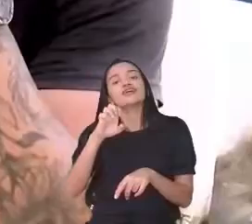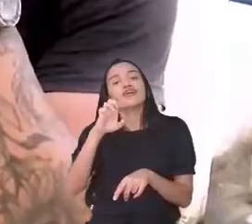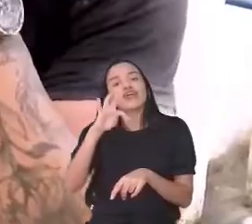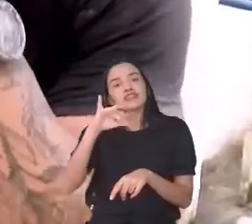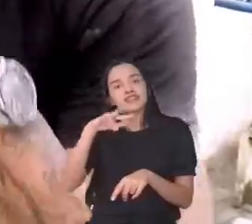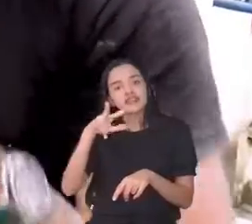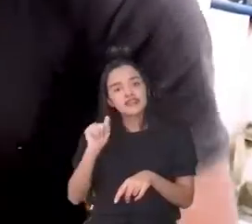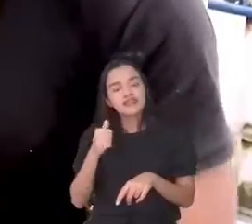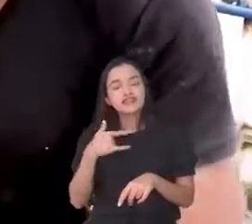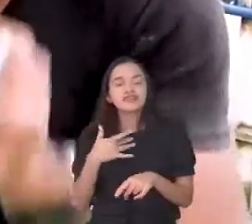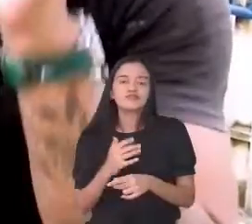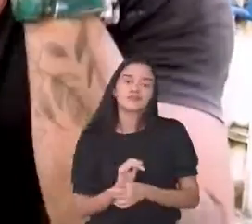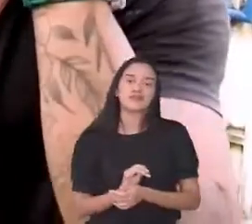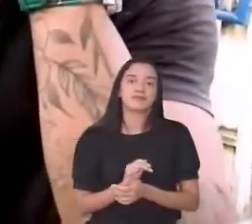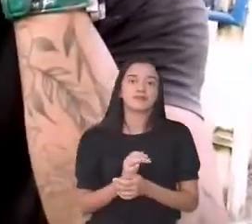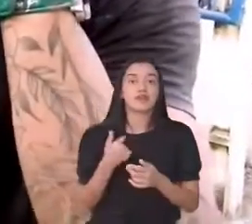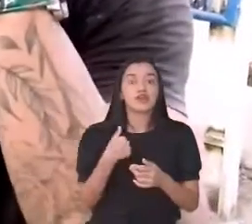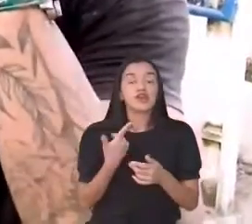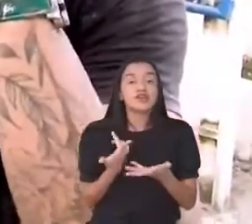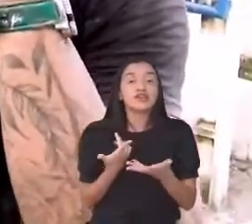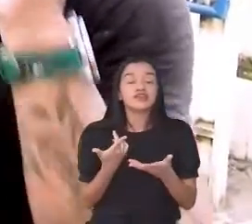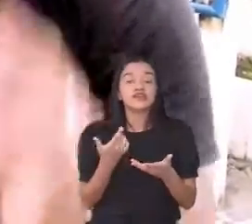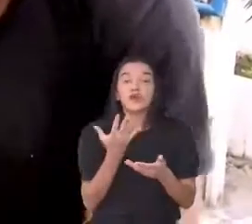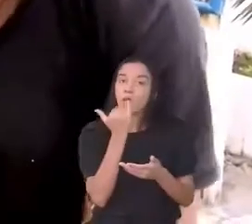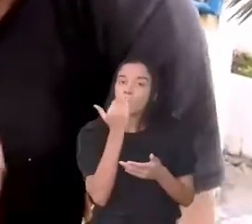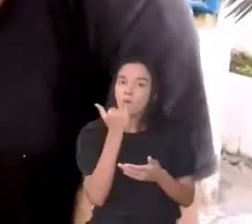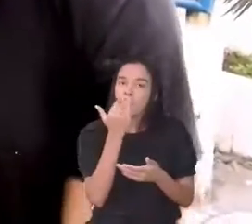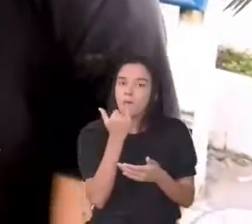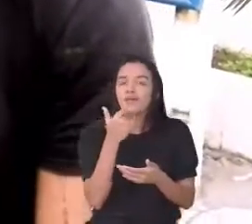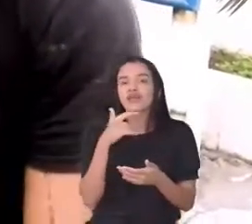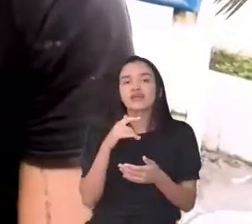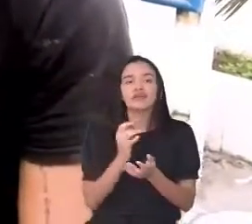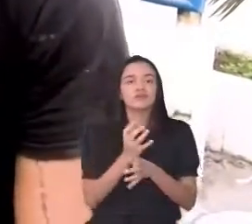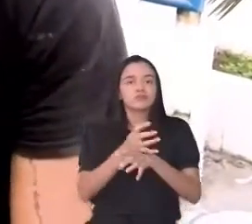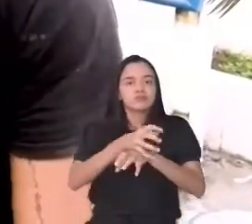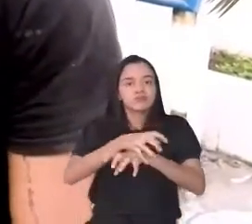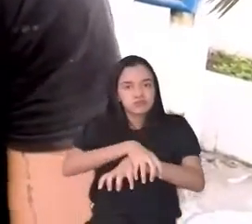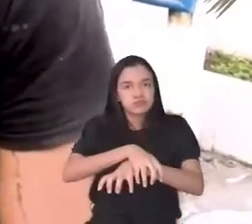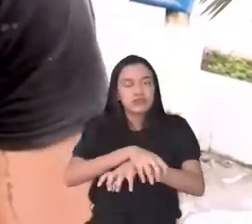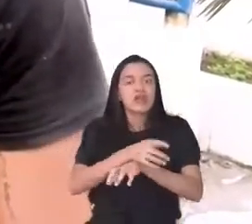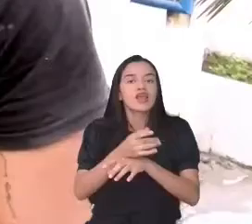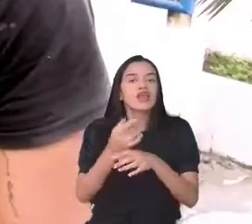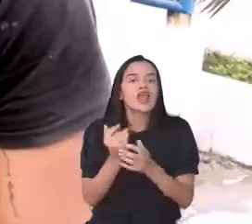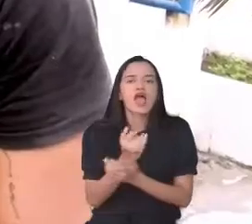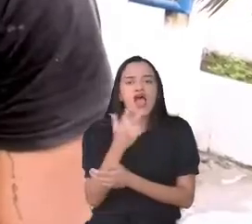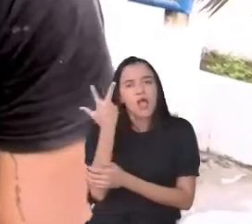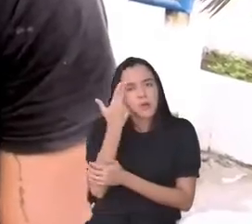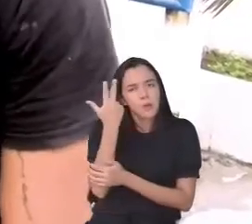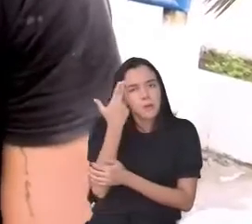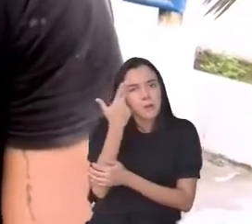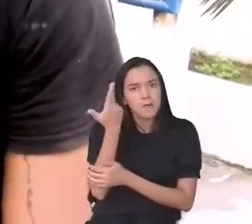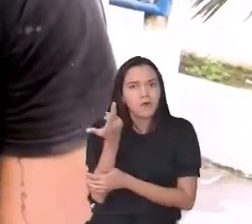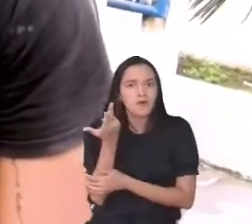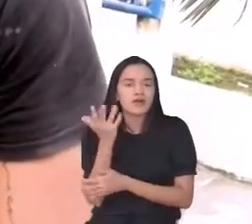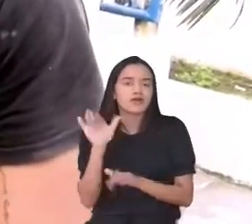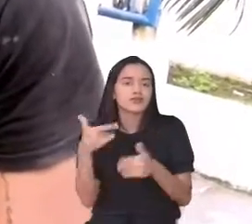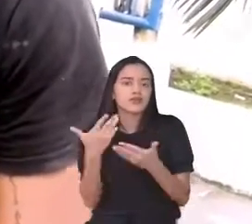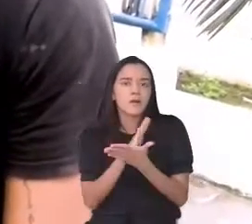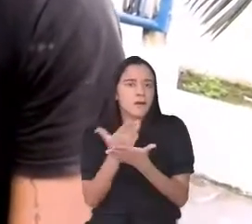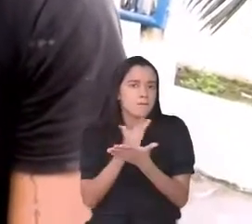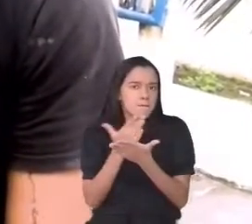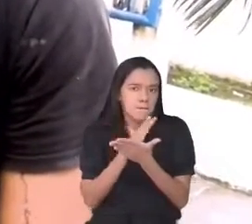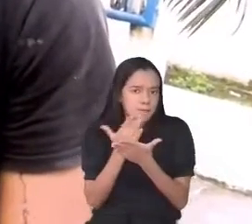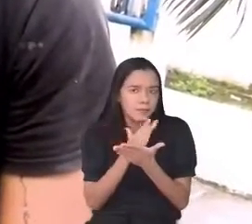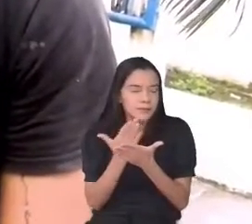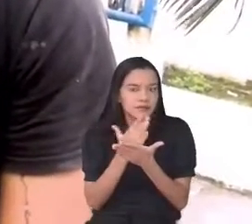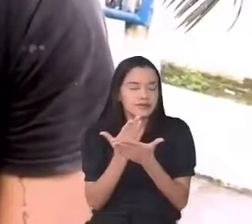né? Isso, exato. Tem esse lance de comer raiz. É muito comum pra gente aqui esse lance de comer raiz. Então a macaxeira, ela é